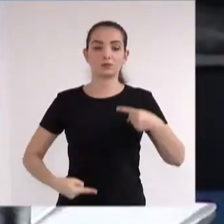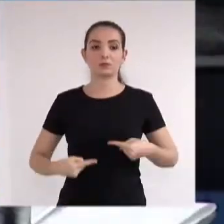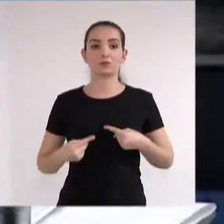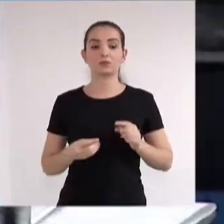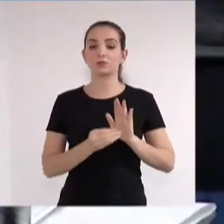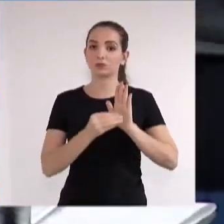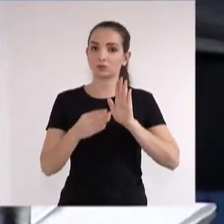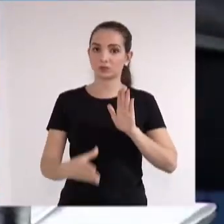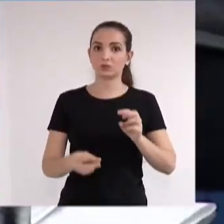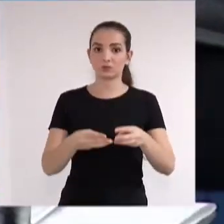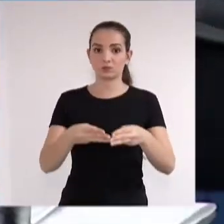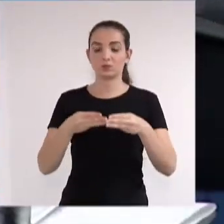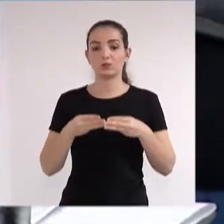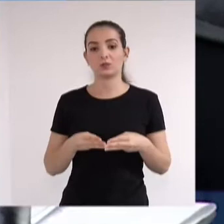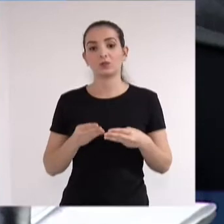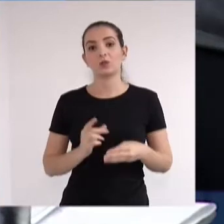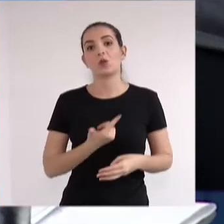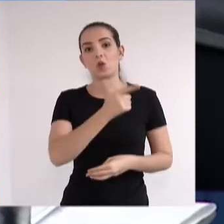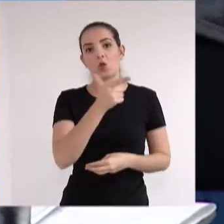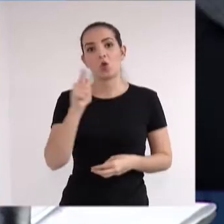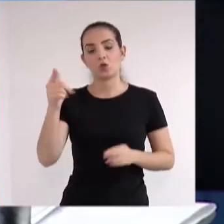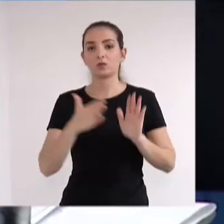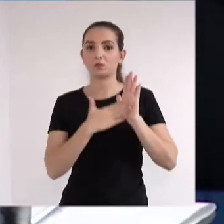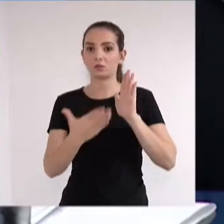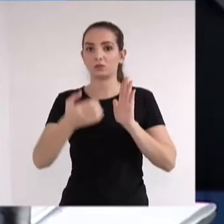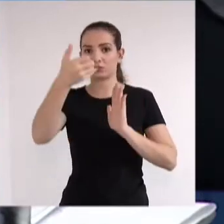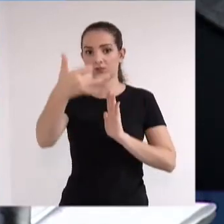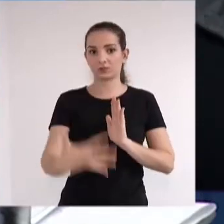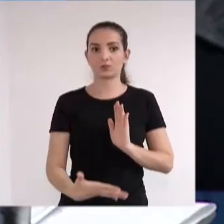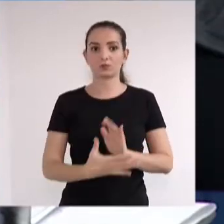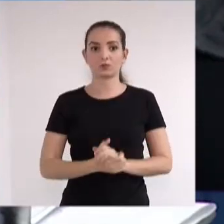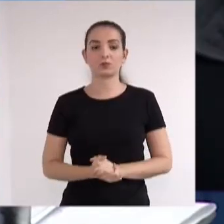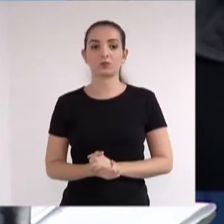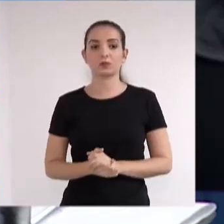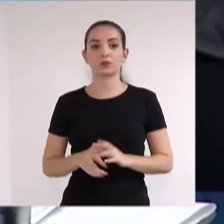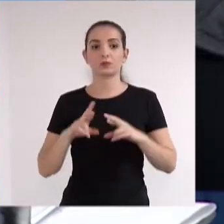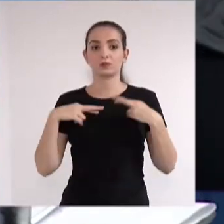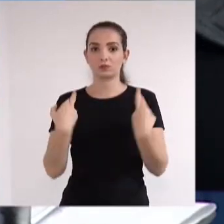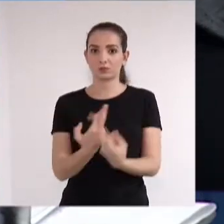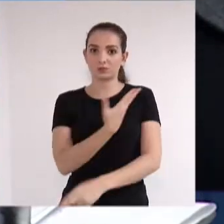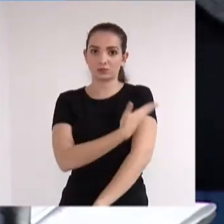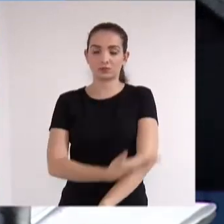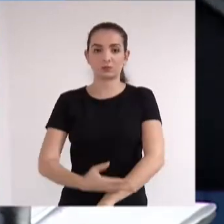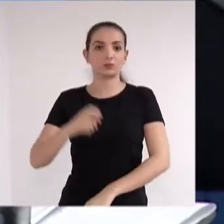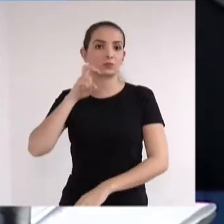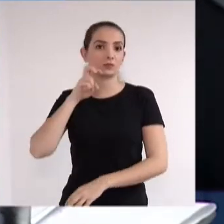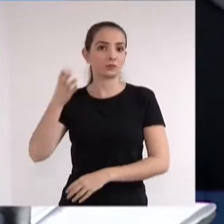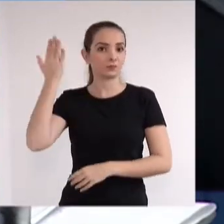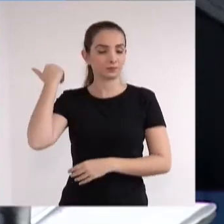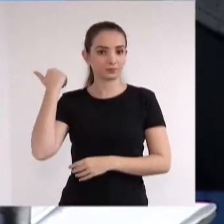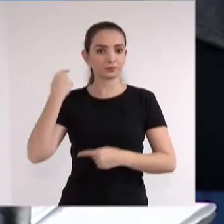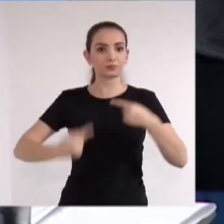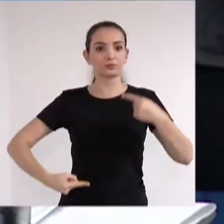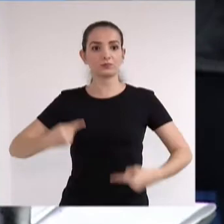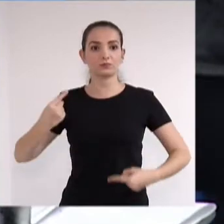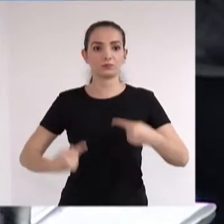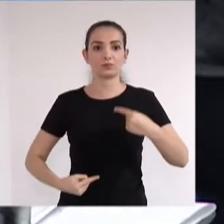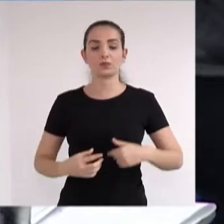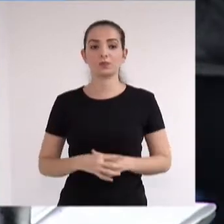as indicações, moções e demais proposições apresentadas na sessão plenária da última quinta-feira. Em